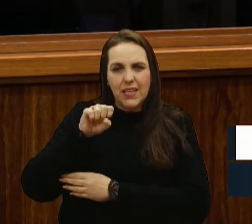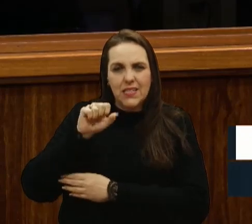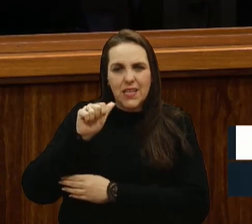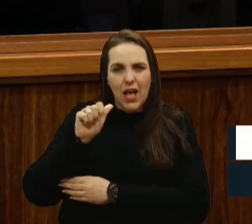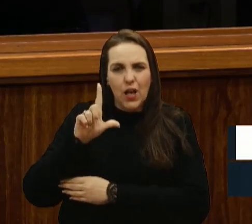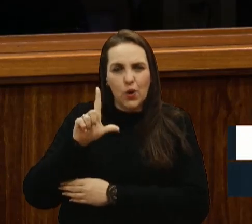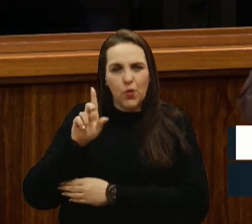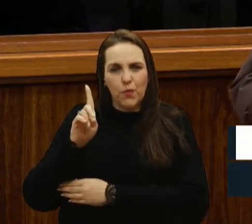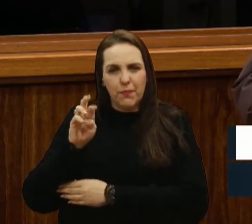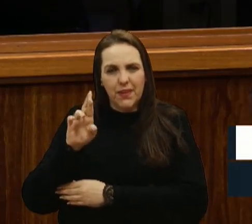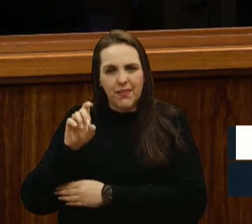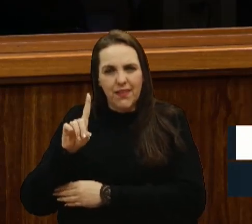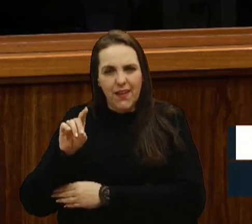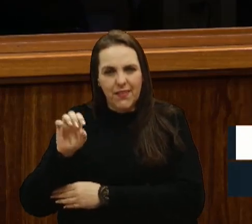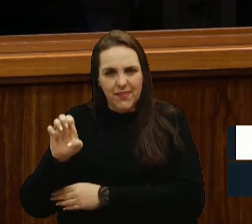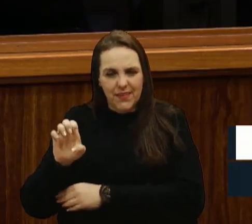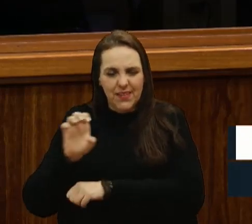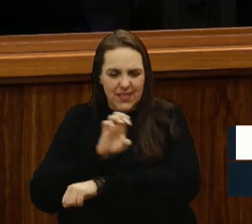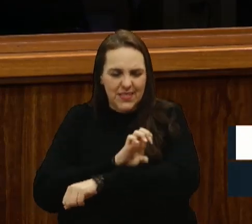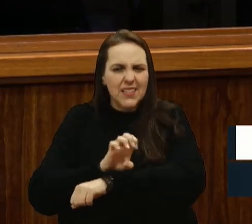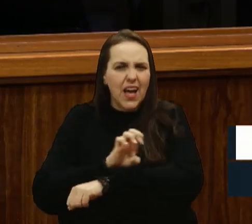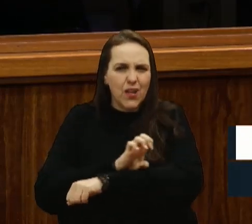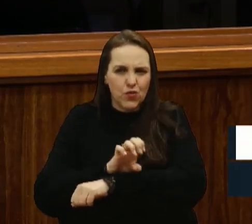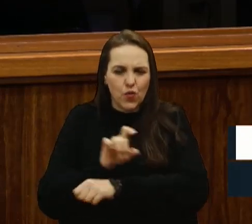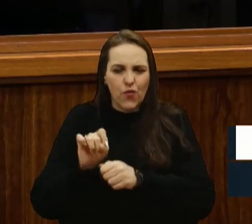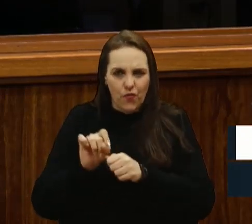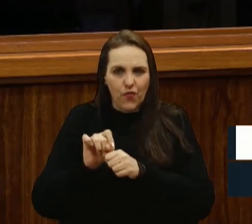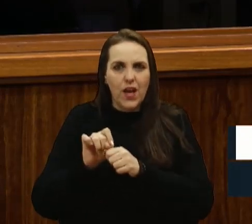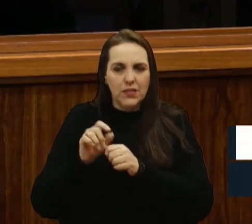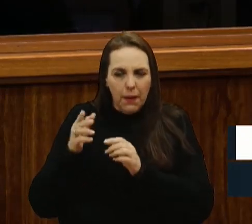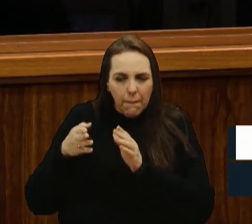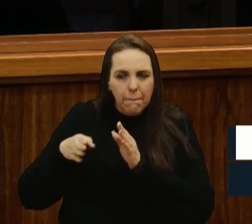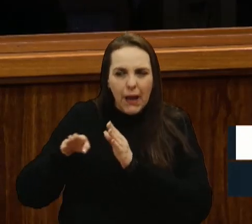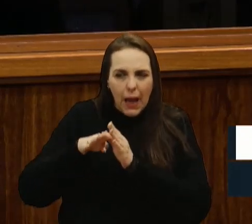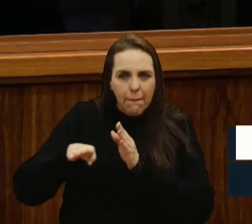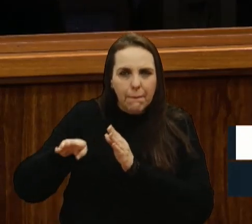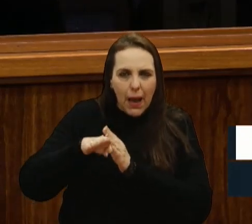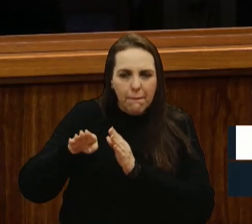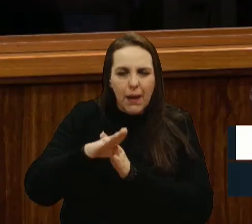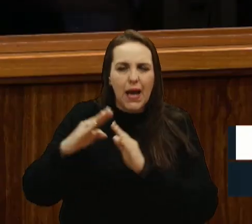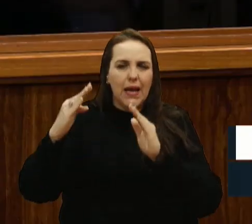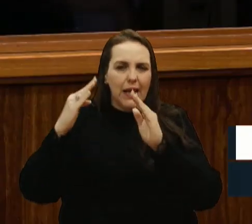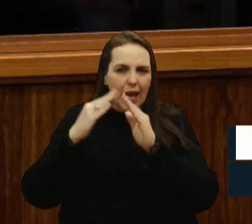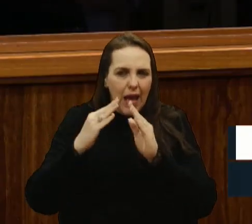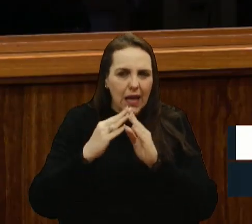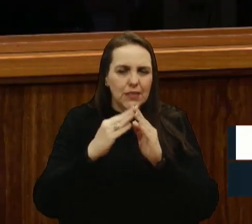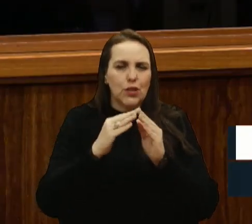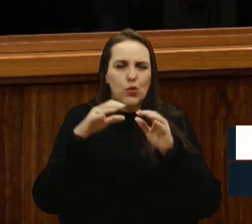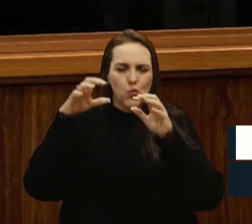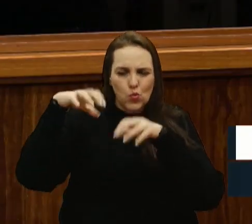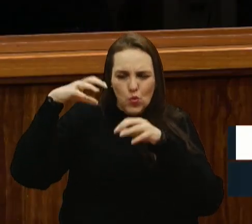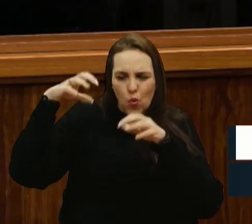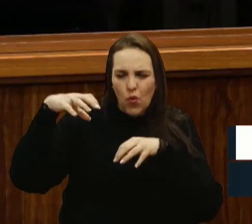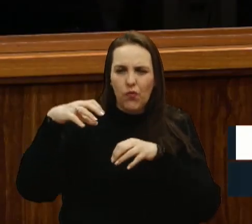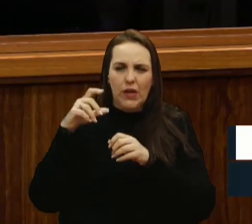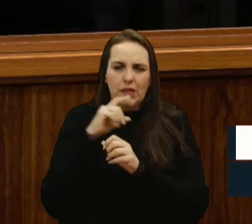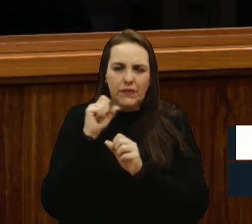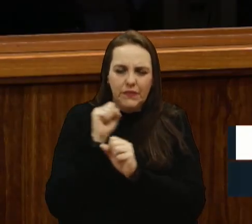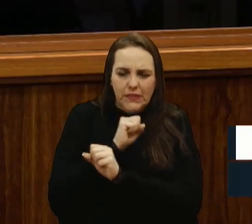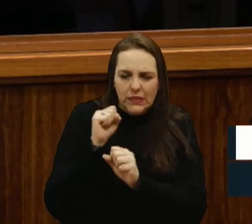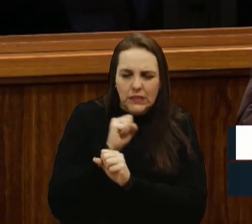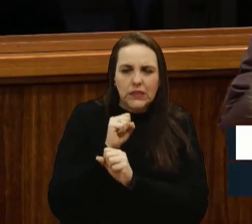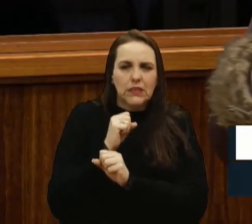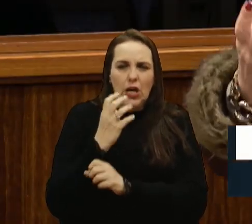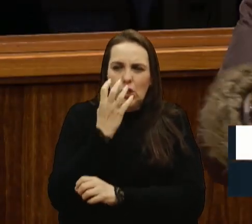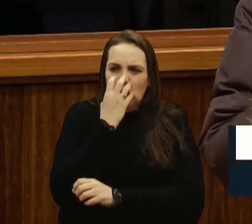estagiários que estavam fazendo uma função de passar de casa em casa, com chuva, com frio, com cachorro, com pessoas,